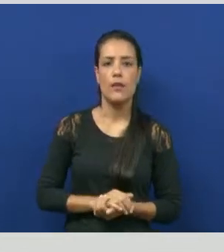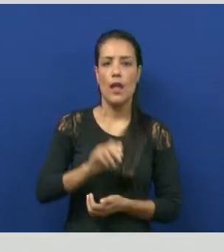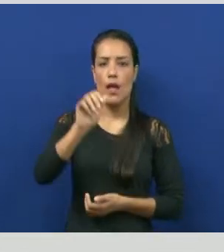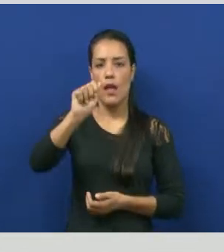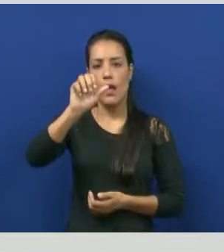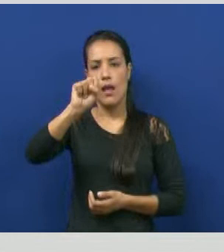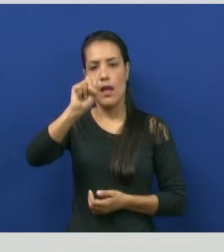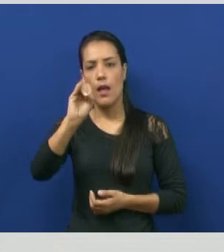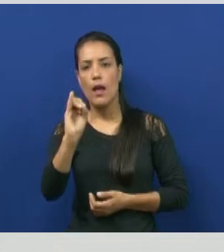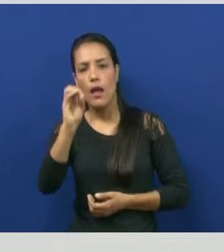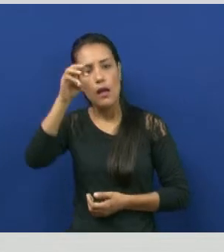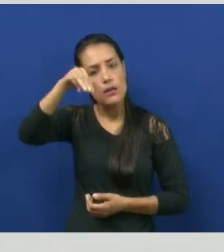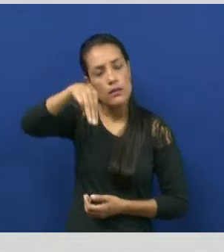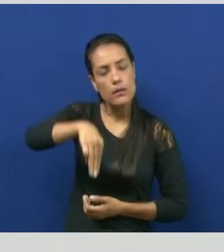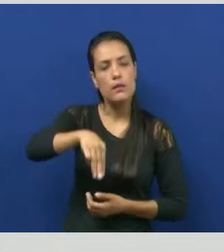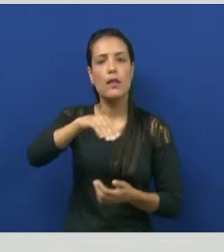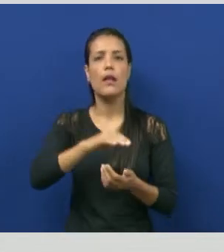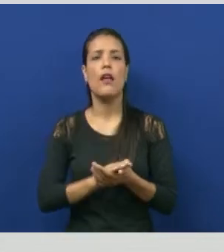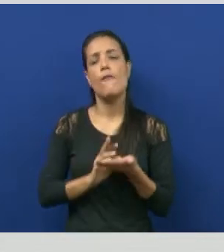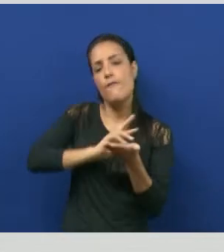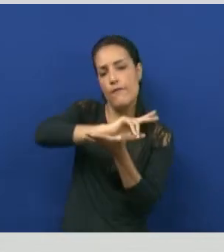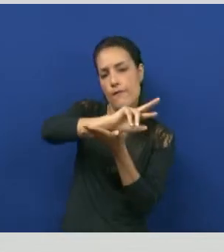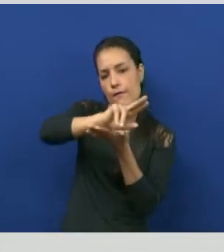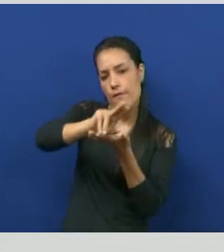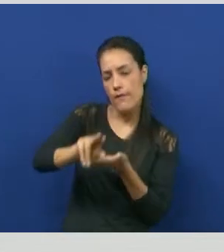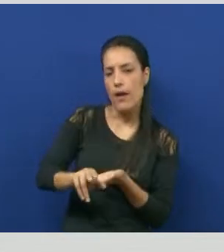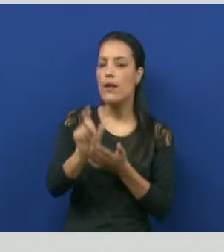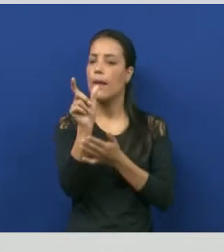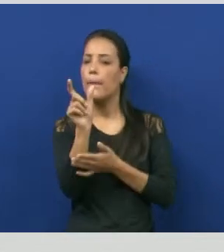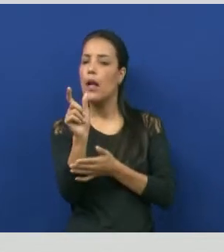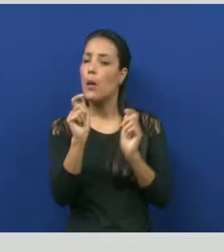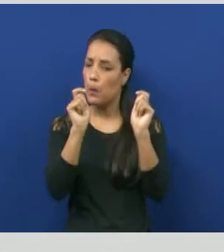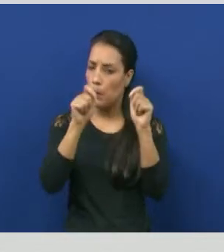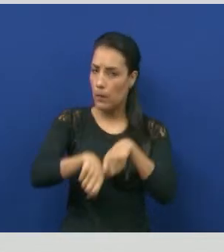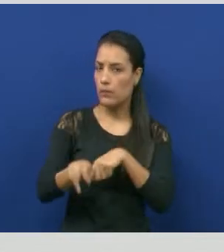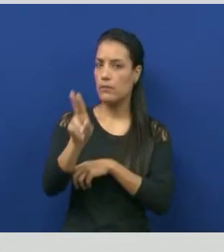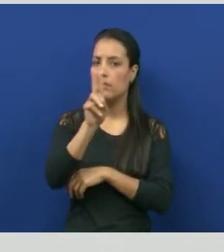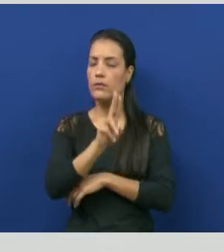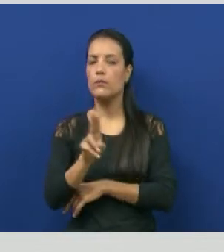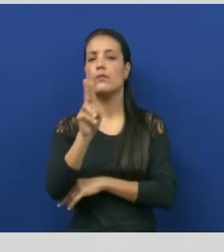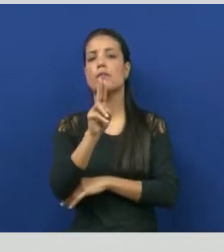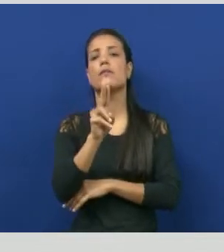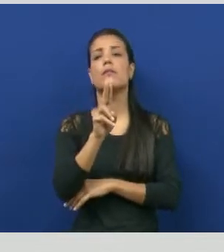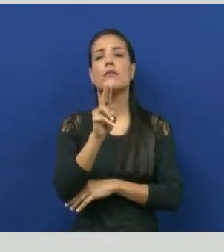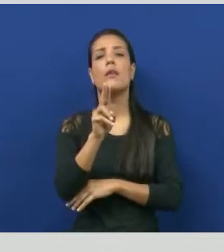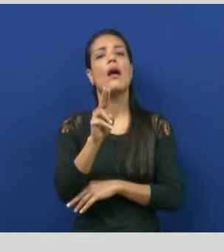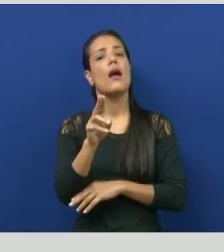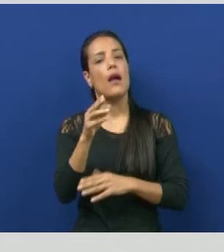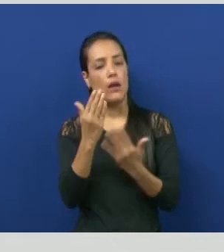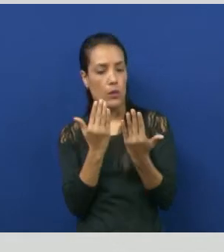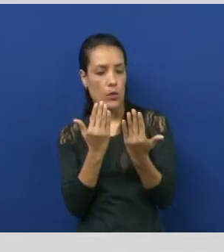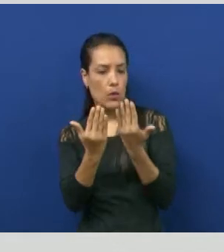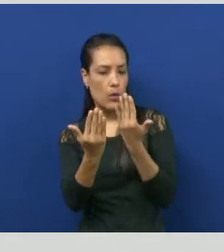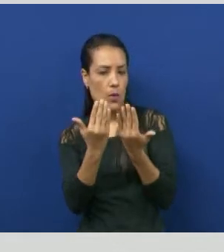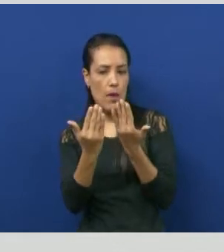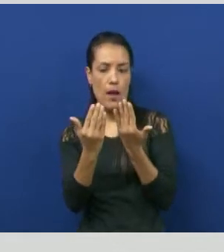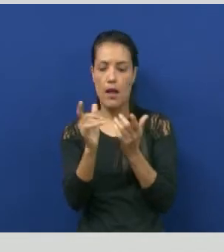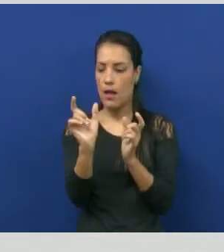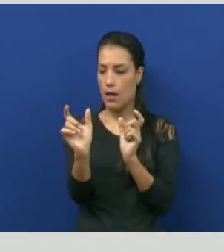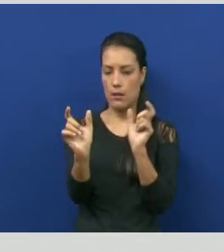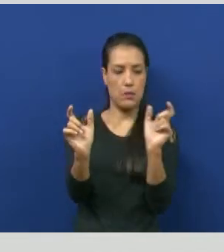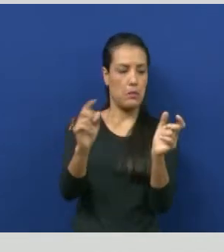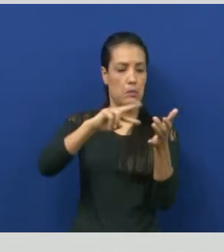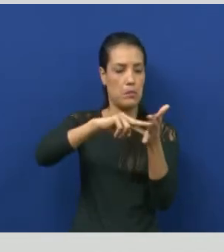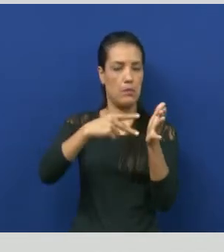assim como, que nem, tal qual. Eu posso usar essas palavras para estabelecer uma comparação entre os termos. Olha aí na